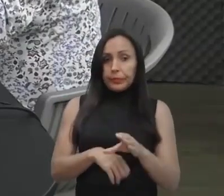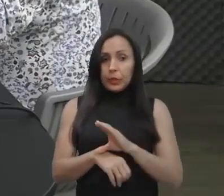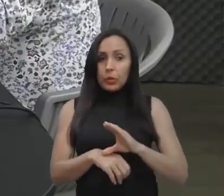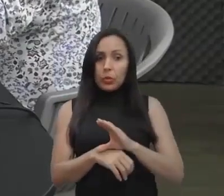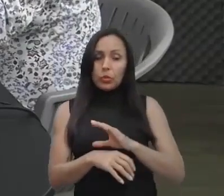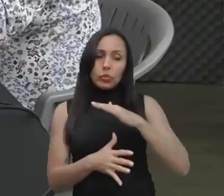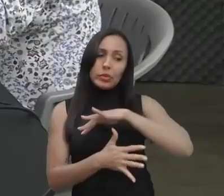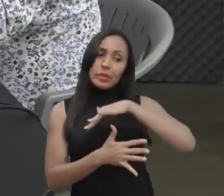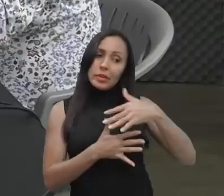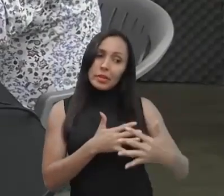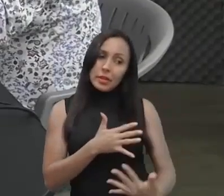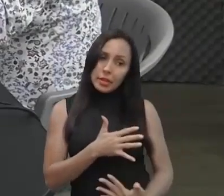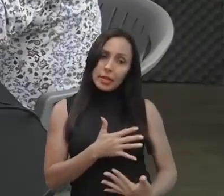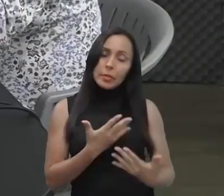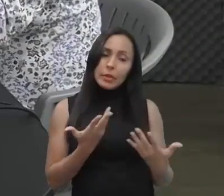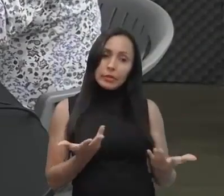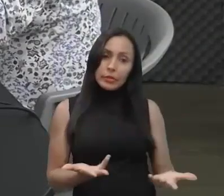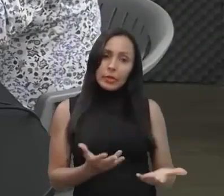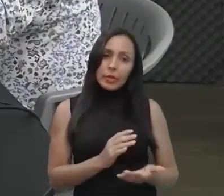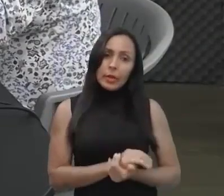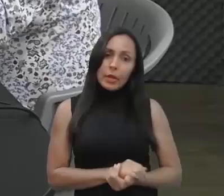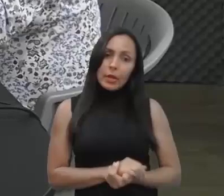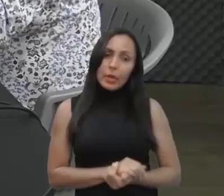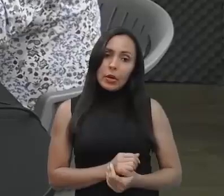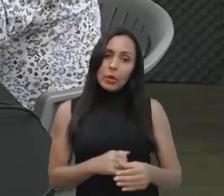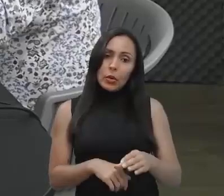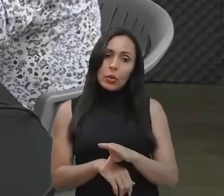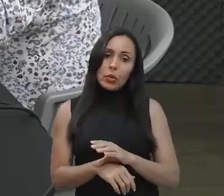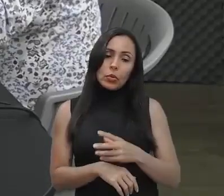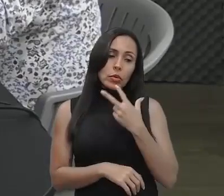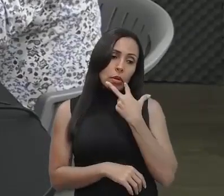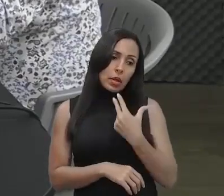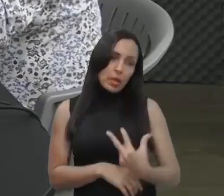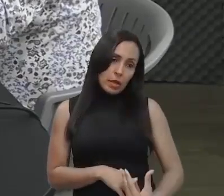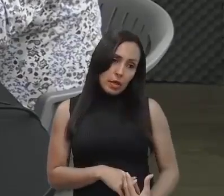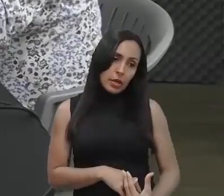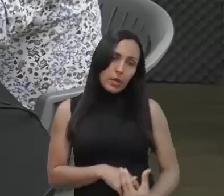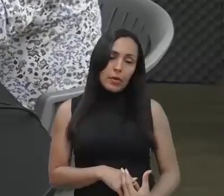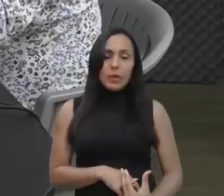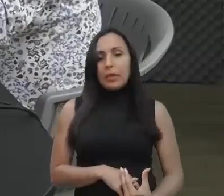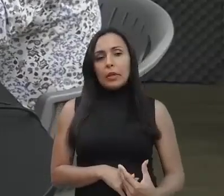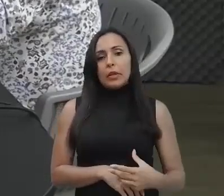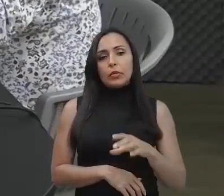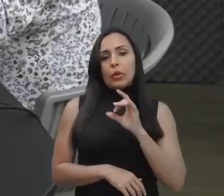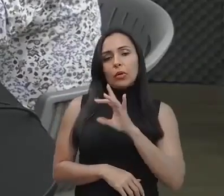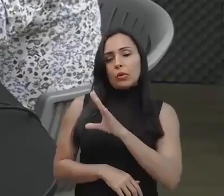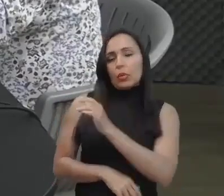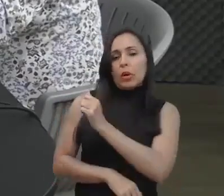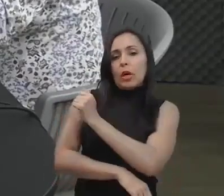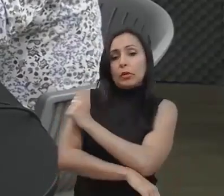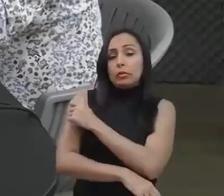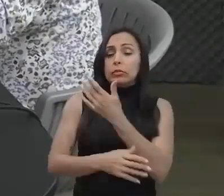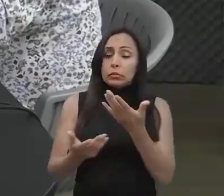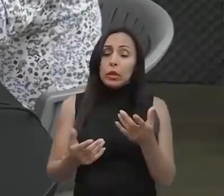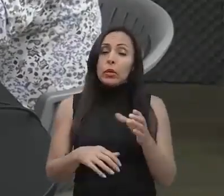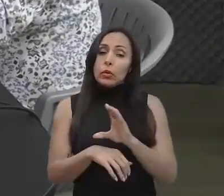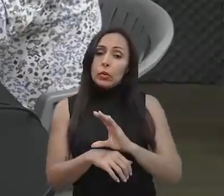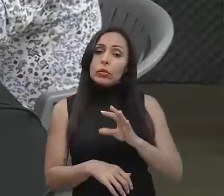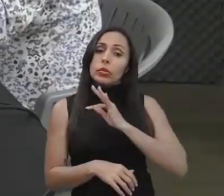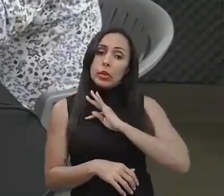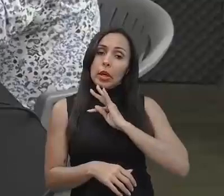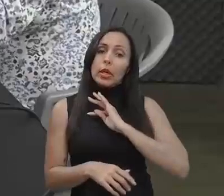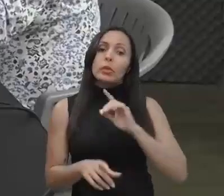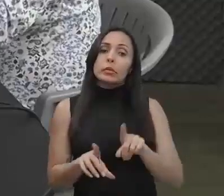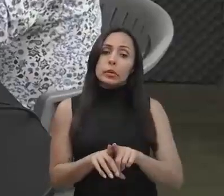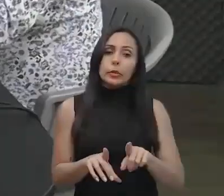pra comunidade cursos de idiomas pra comunidade então assim não é só o estudante cursos técnicos né o os subsequentes estão